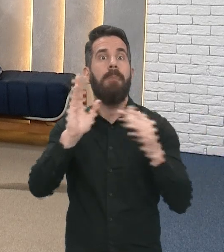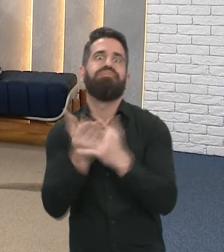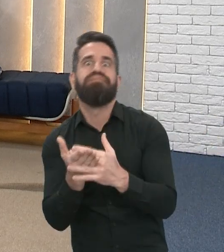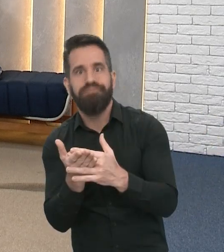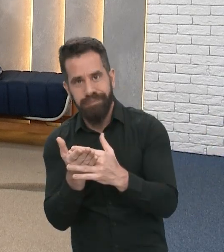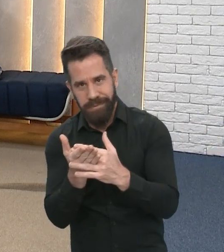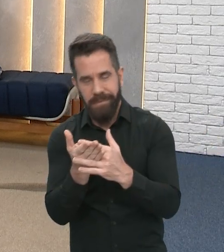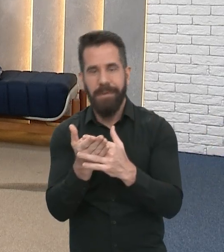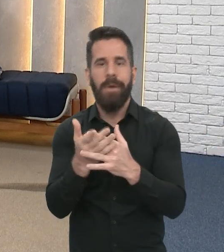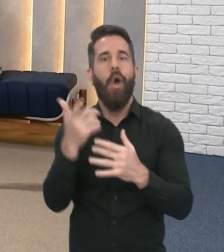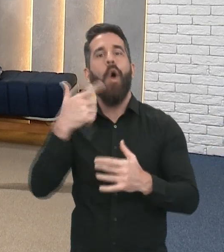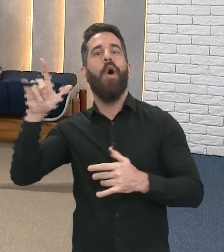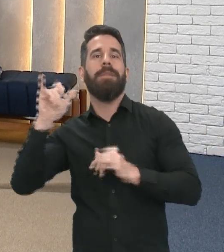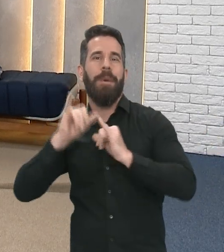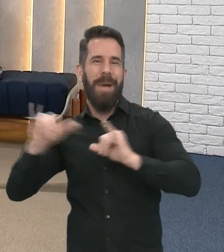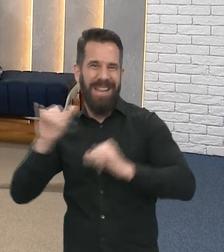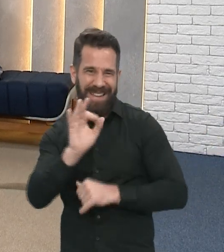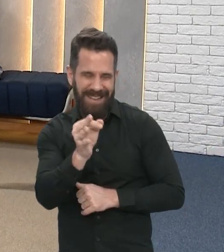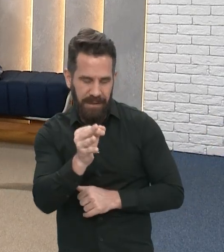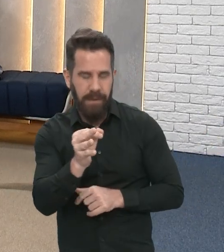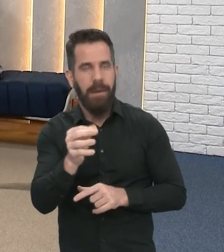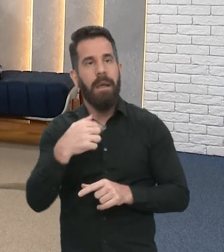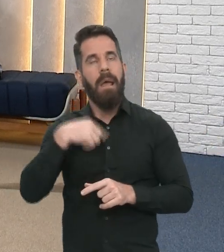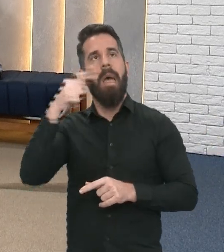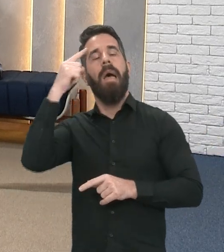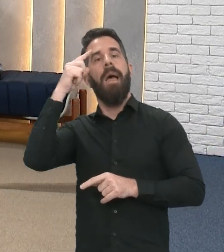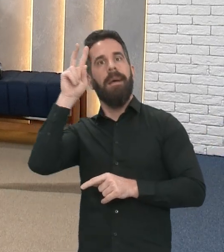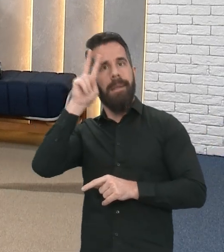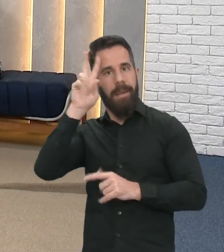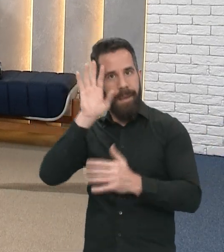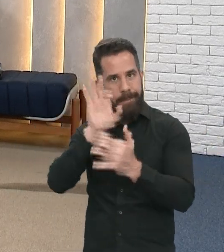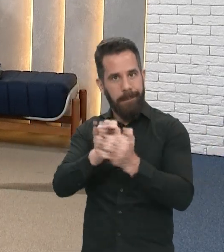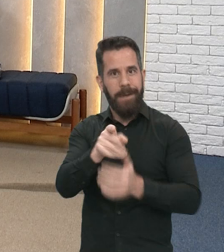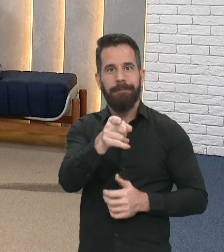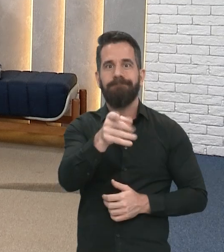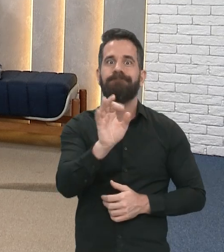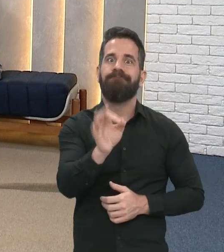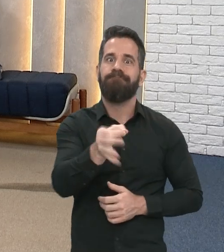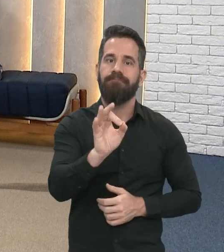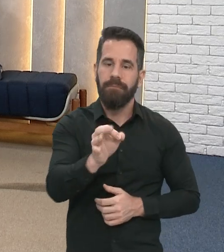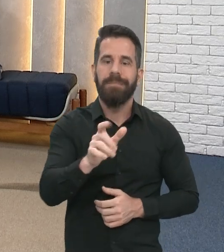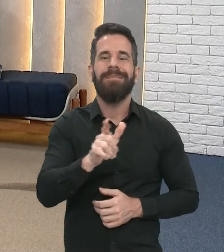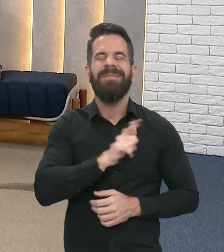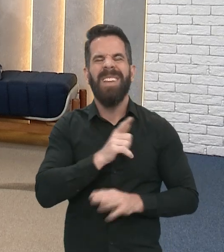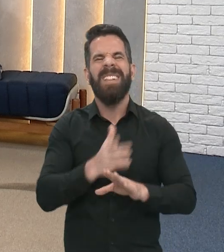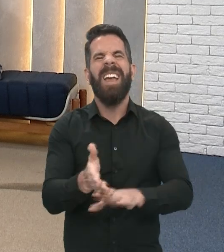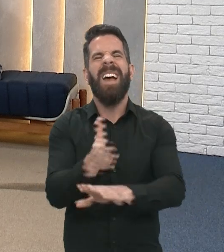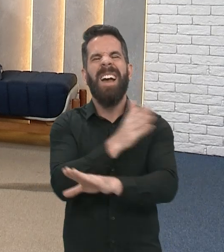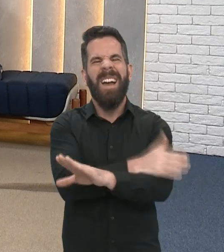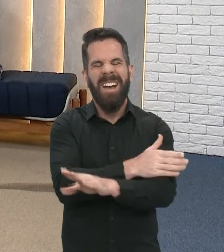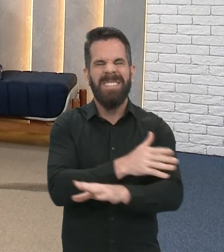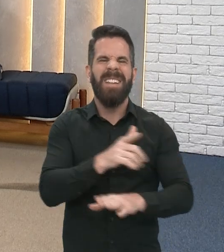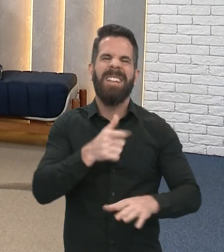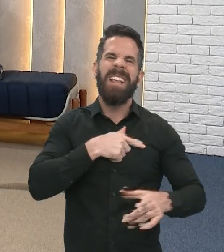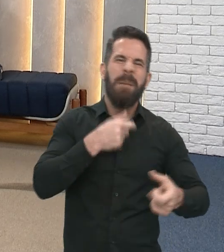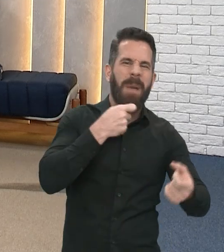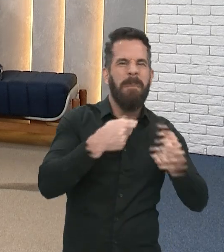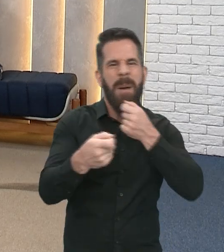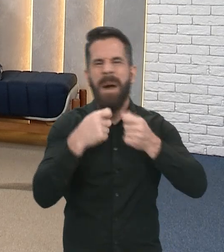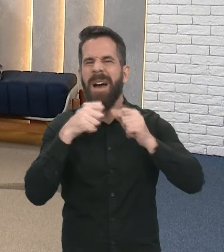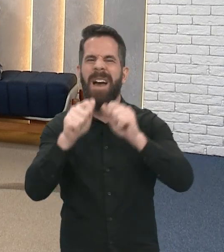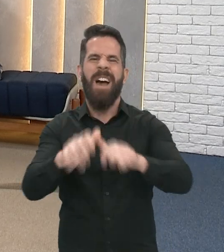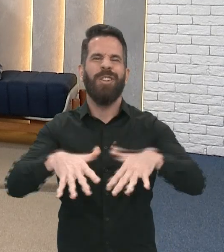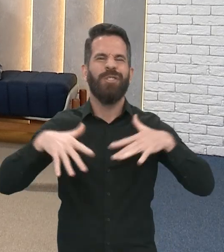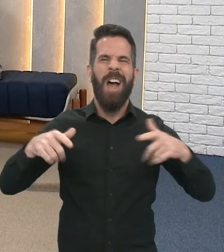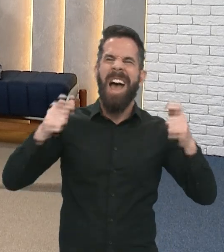coloca esse ponto que me faz lembrar que até mesmo nos programas de auditório que tinham antigamente na TV aberta,